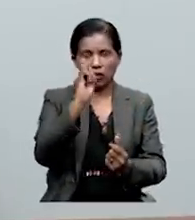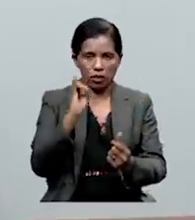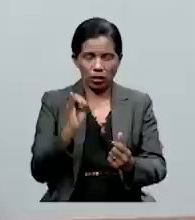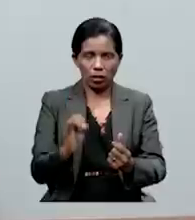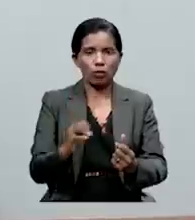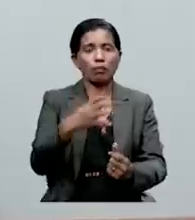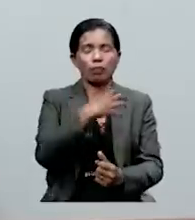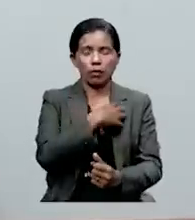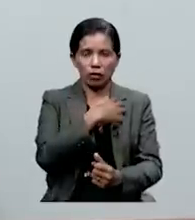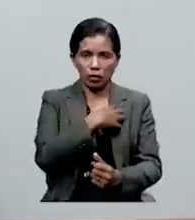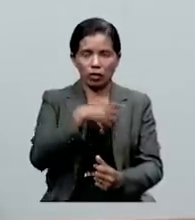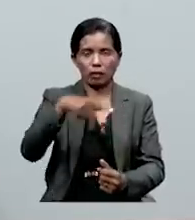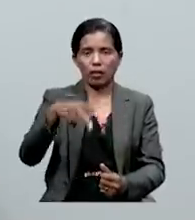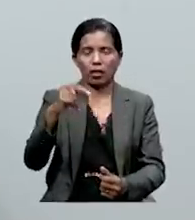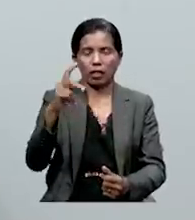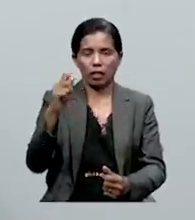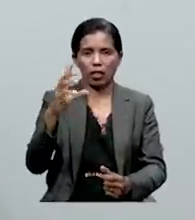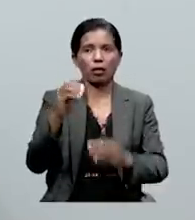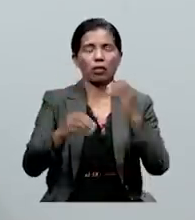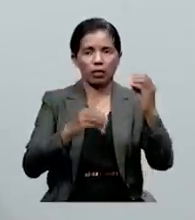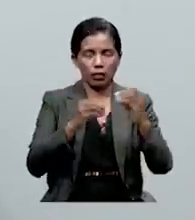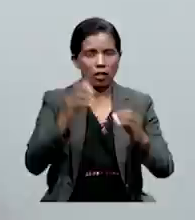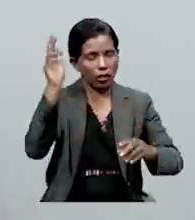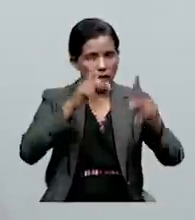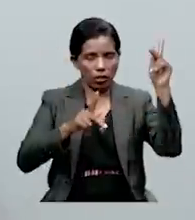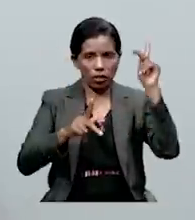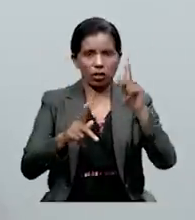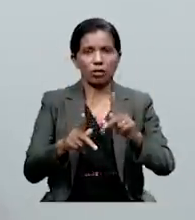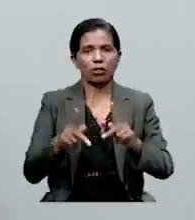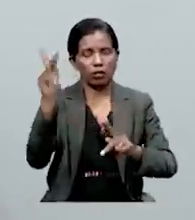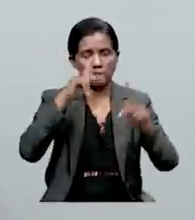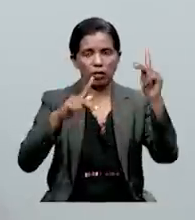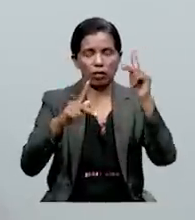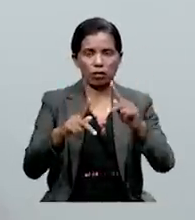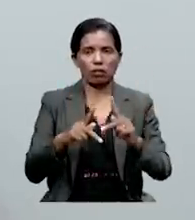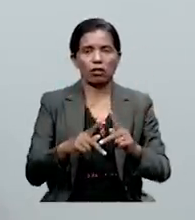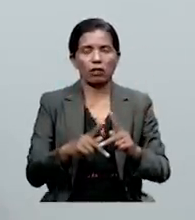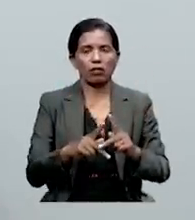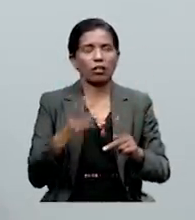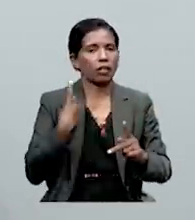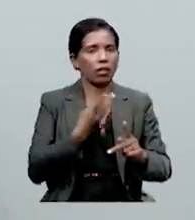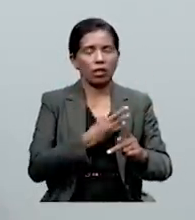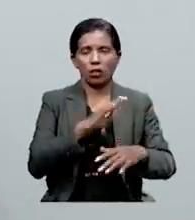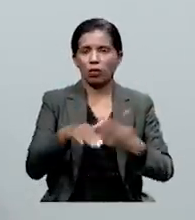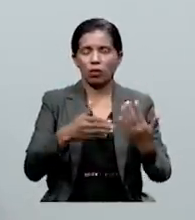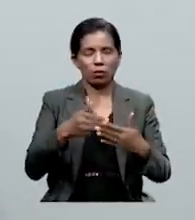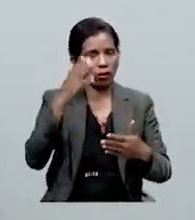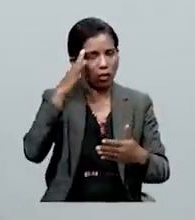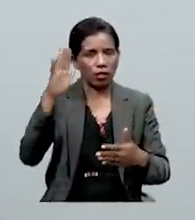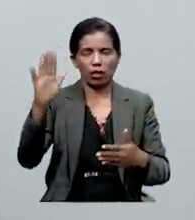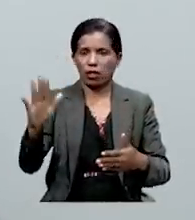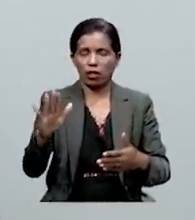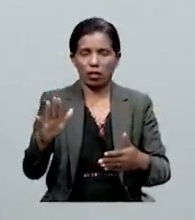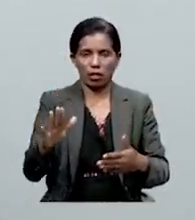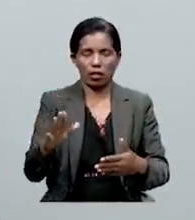ninia relação ao acontecimento caso bem itahoto la espera acontece e